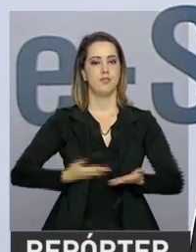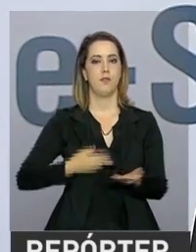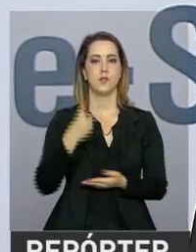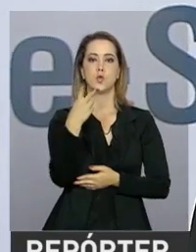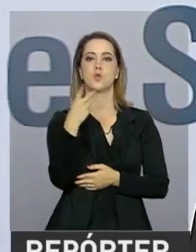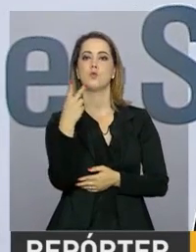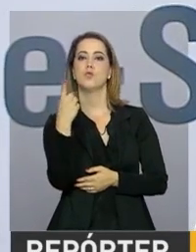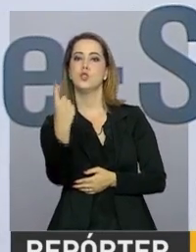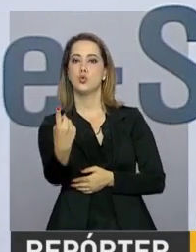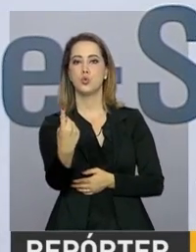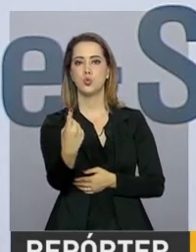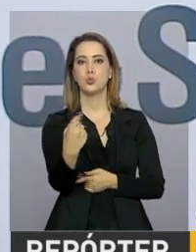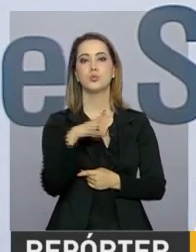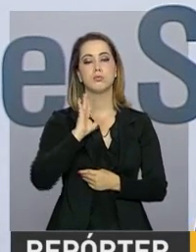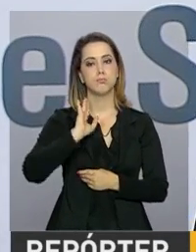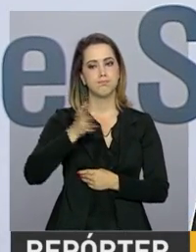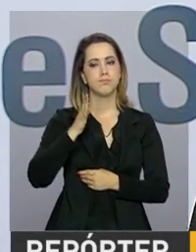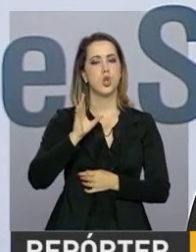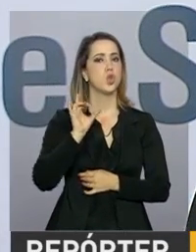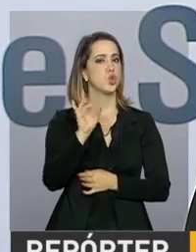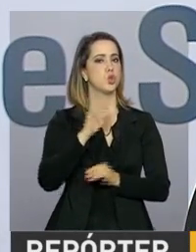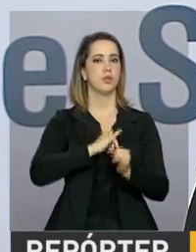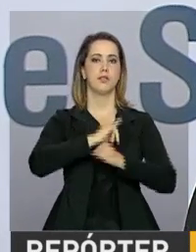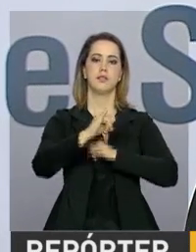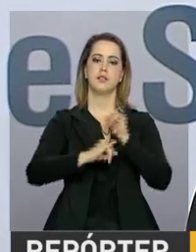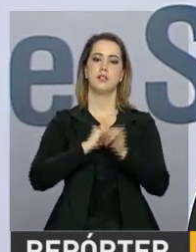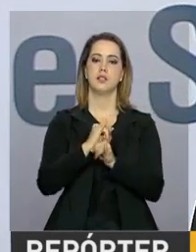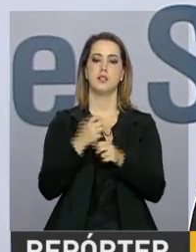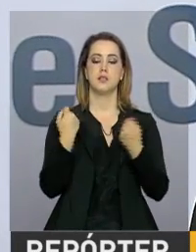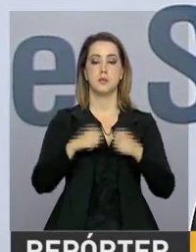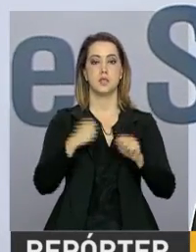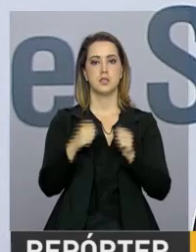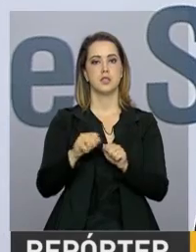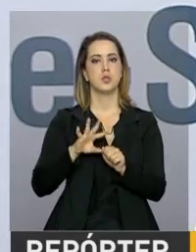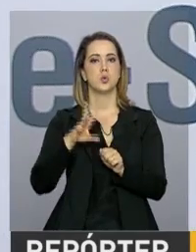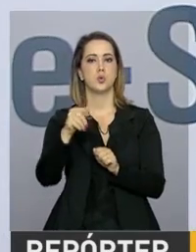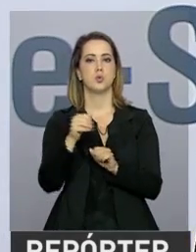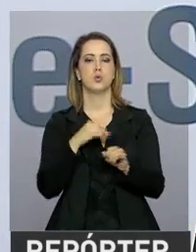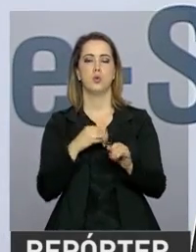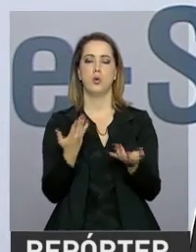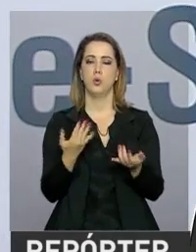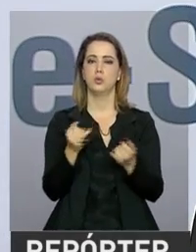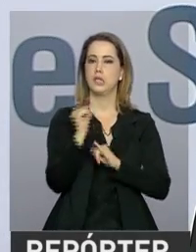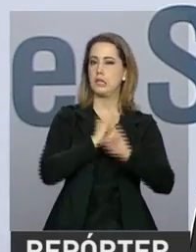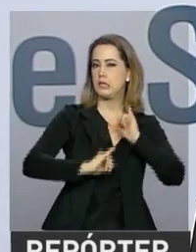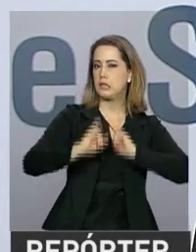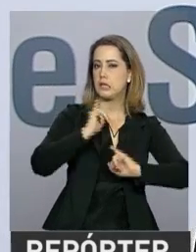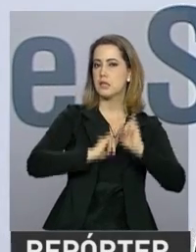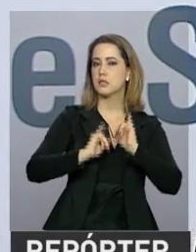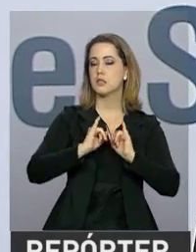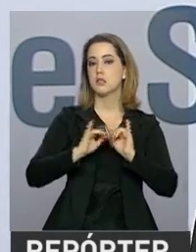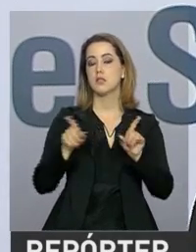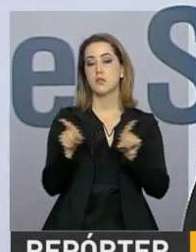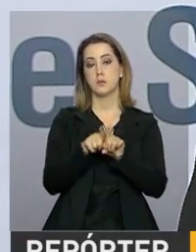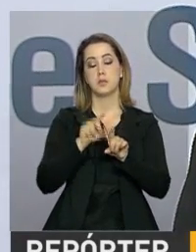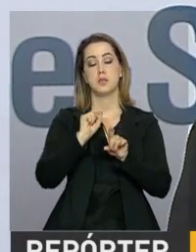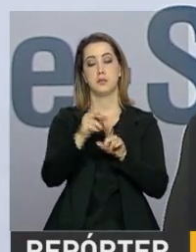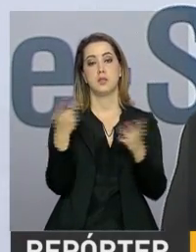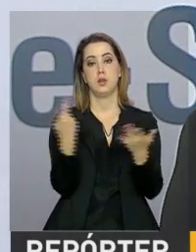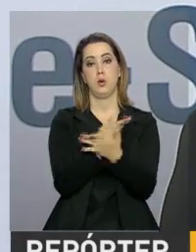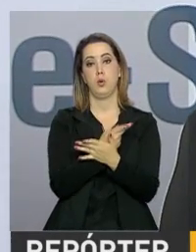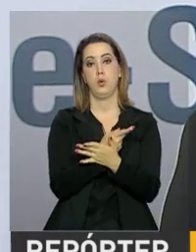internet. Se houver necessidade de complementação de alguma informação, também será feita pela